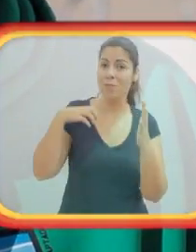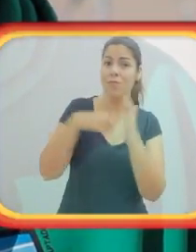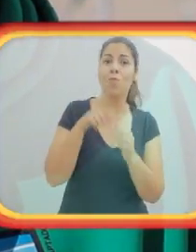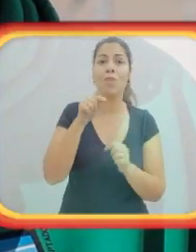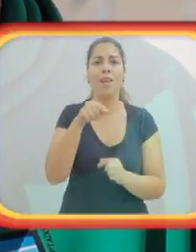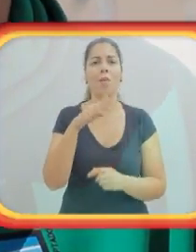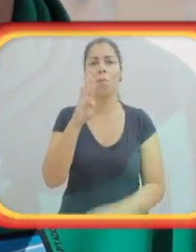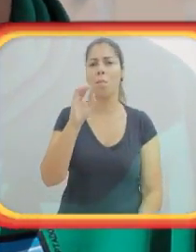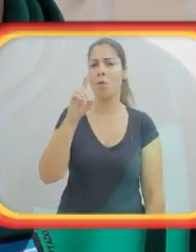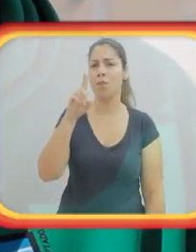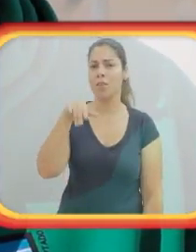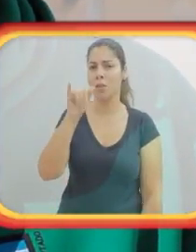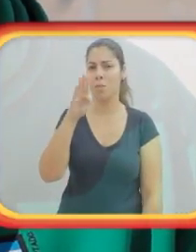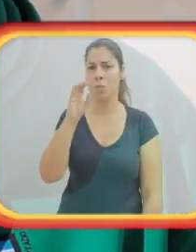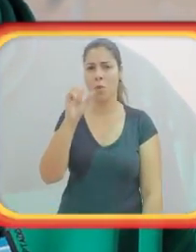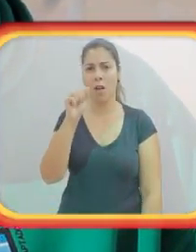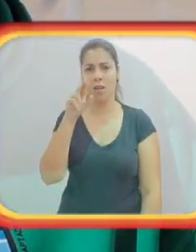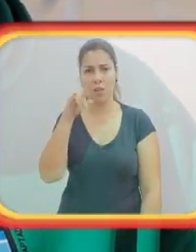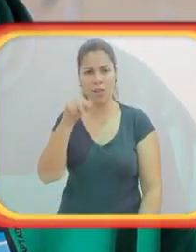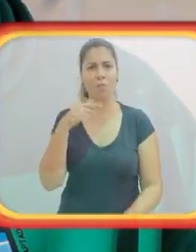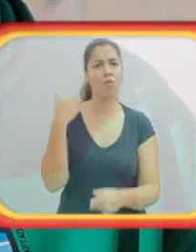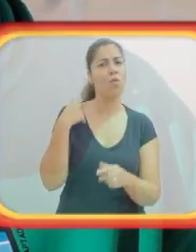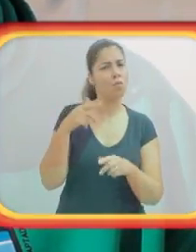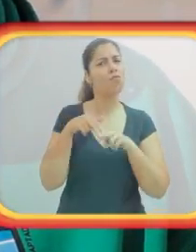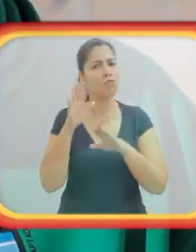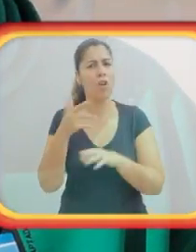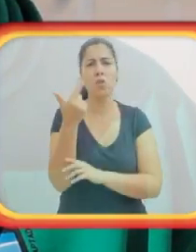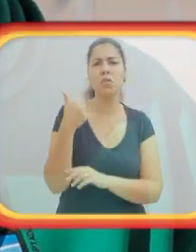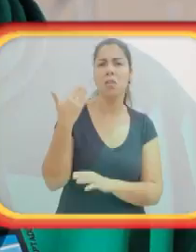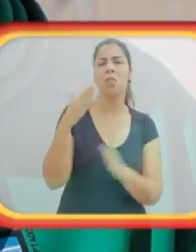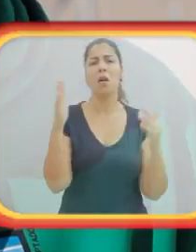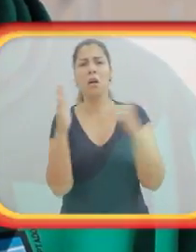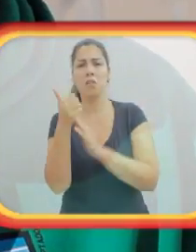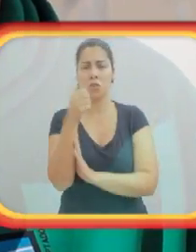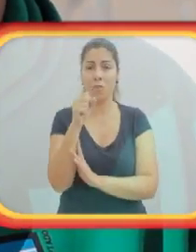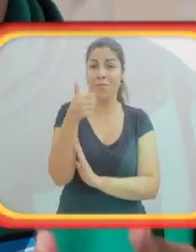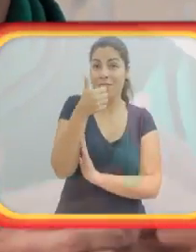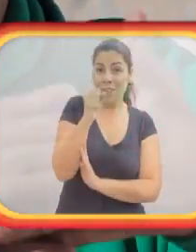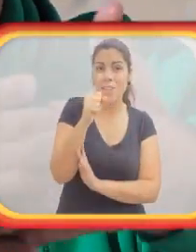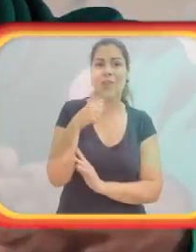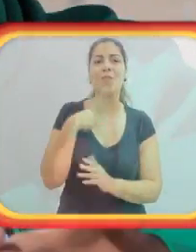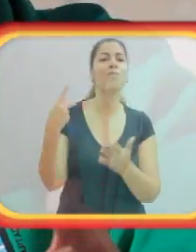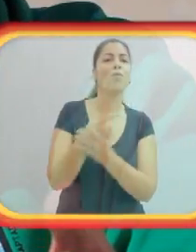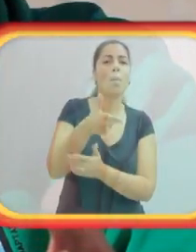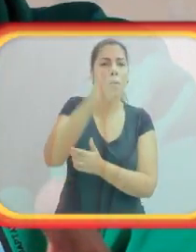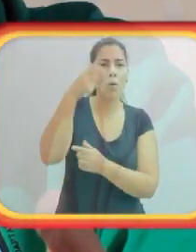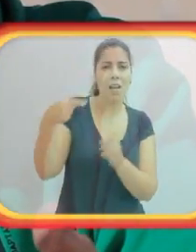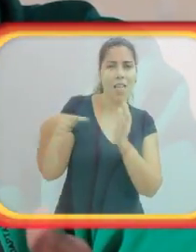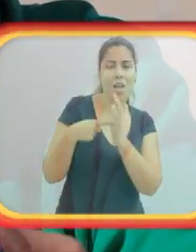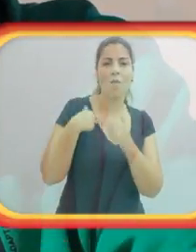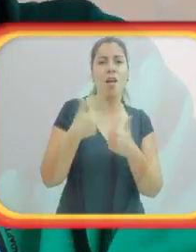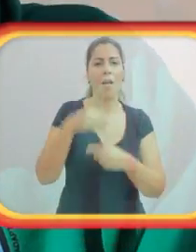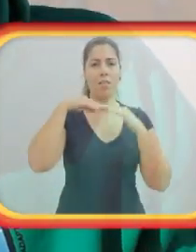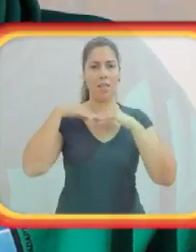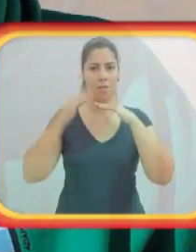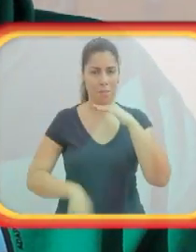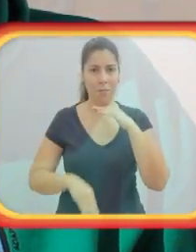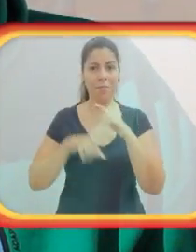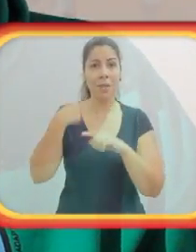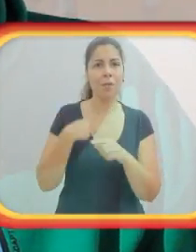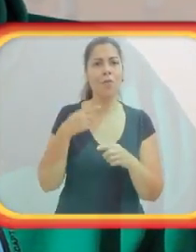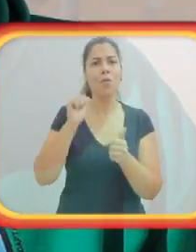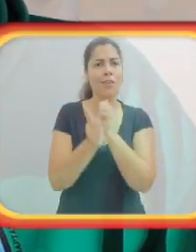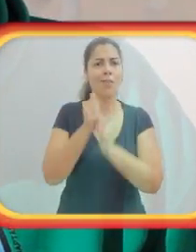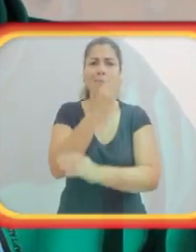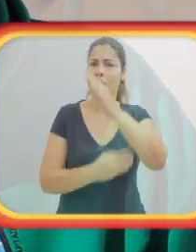levei um tiro em que fiquei tetraplégico. Depois fui atleta paralímpico. Competi com muitos atletas do Brasil também nos Jogos